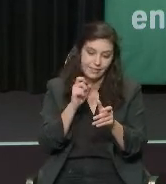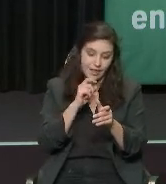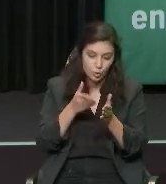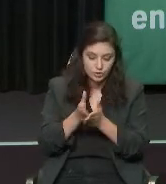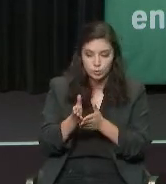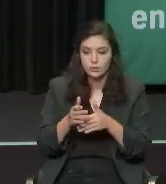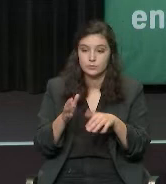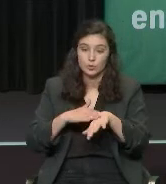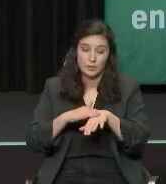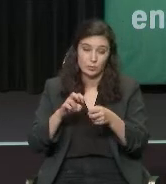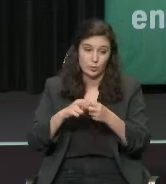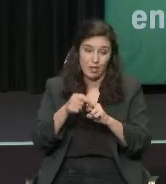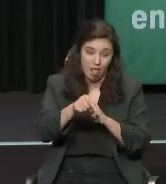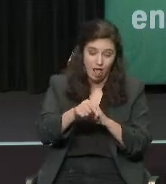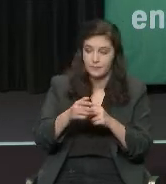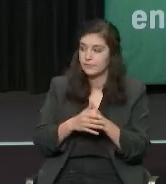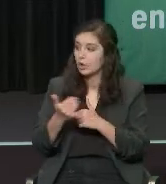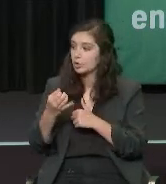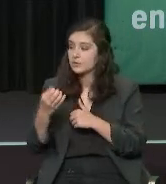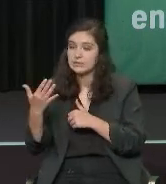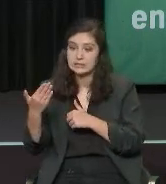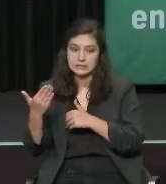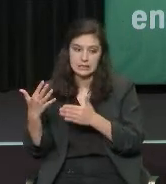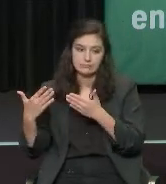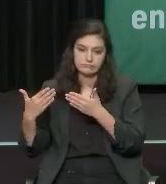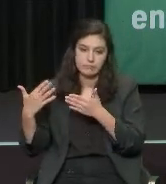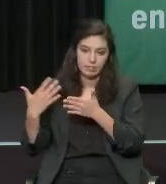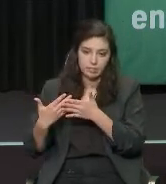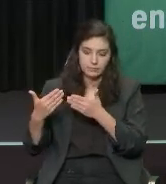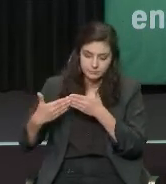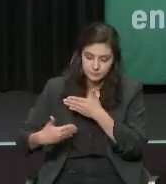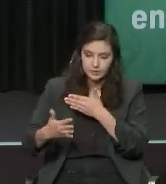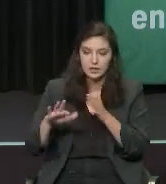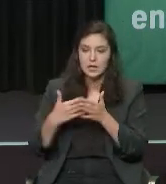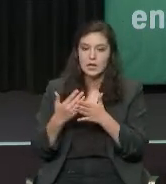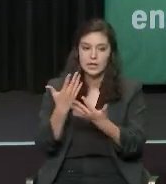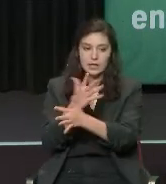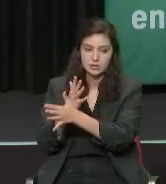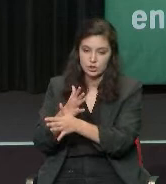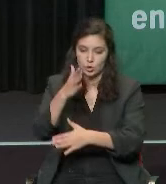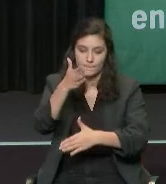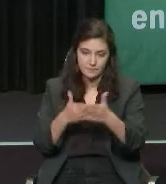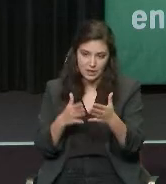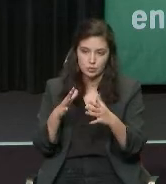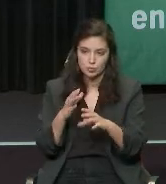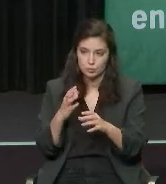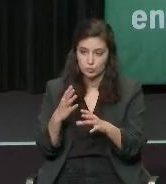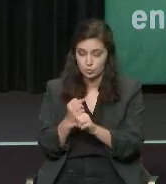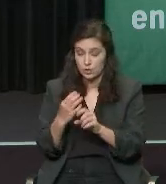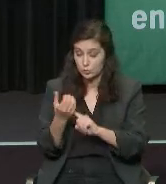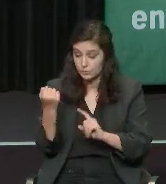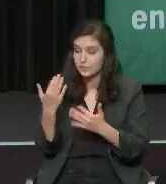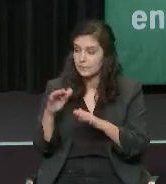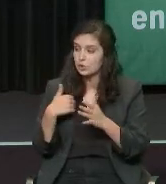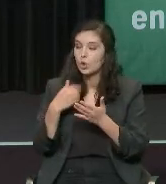Dados gerais, desde 2017 conseguiu-se passar para metade do número de incêndios, fruto de campanhas de vigilância e dissuasão, mas também de alguma ajuda da meteorologia.